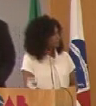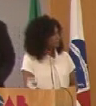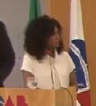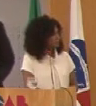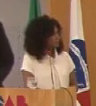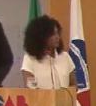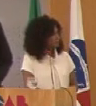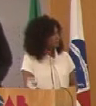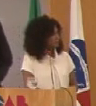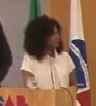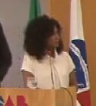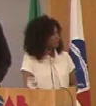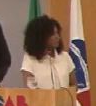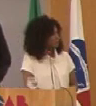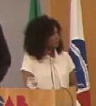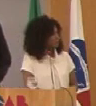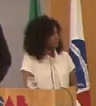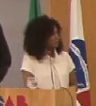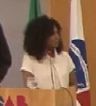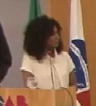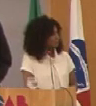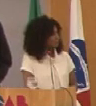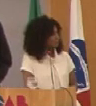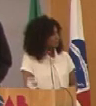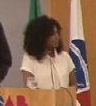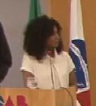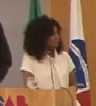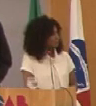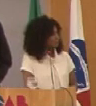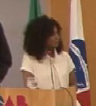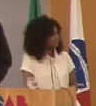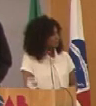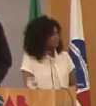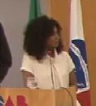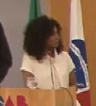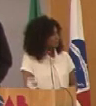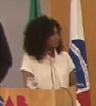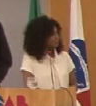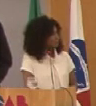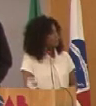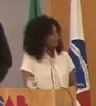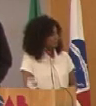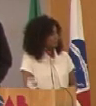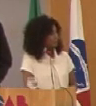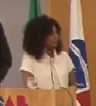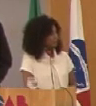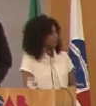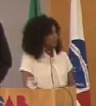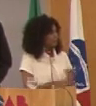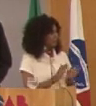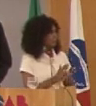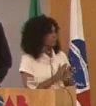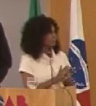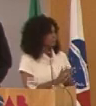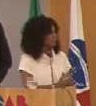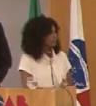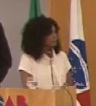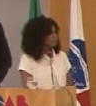e uma reverência muito especial à nossa querida irmã, companheira Macota Celinha.